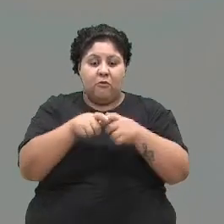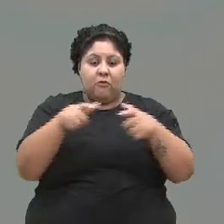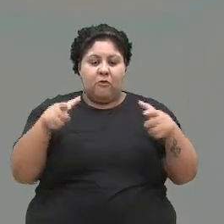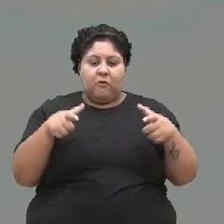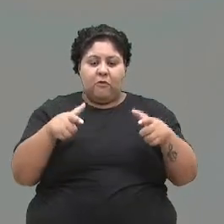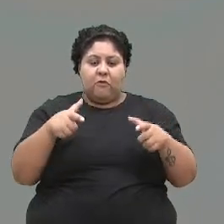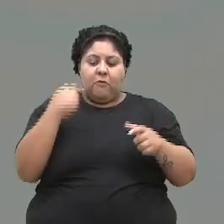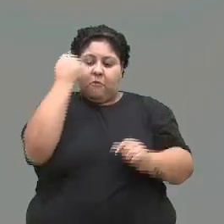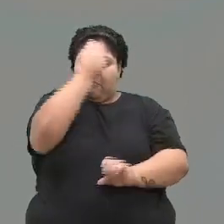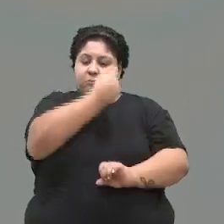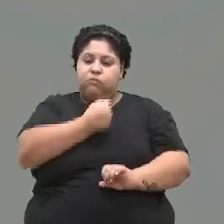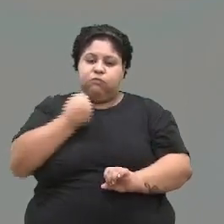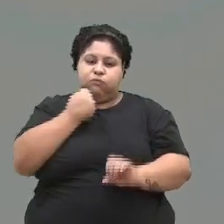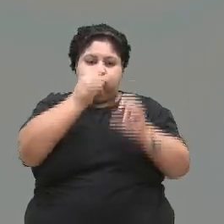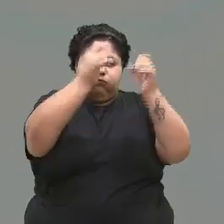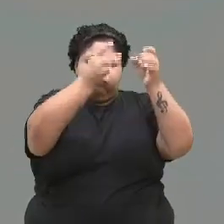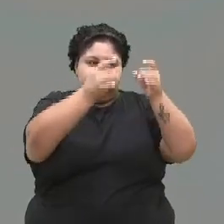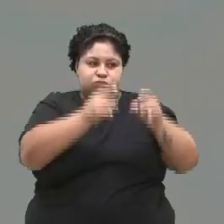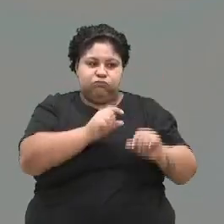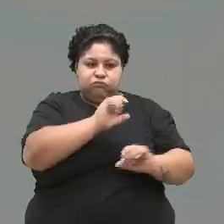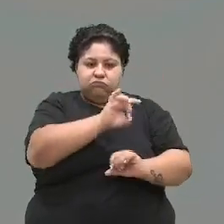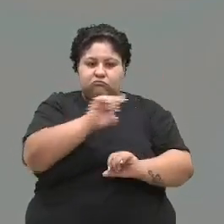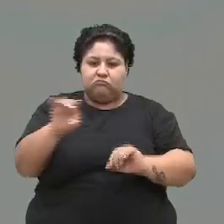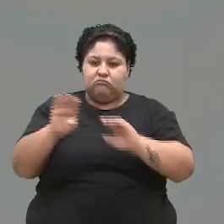jornada, especificar por escolas?